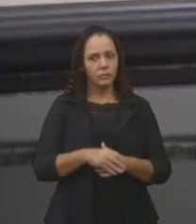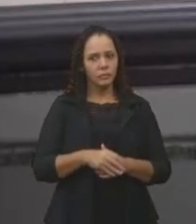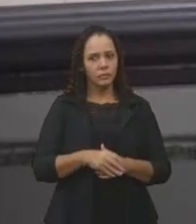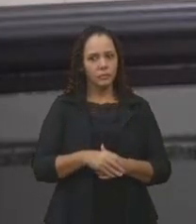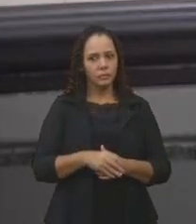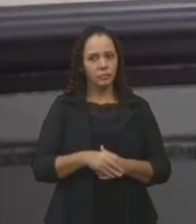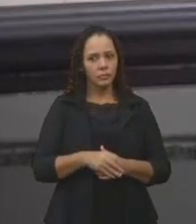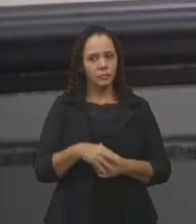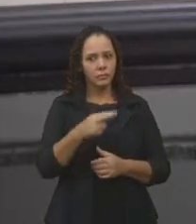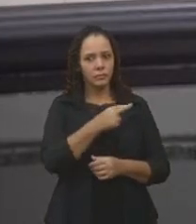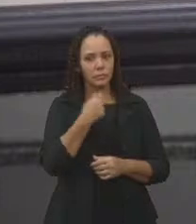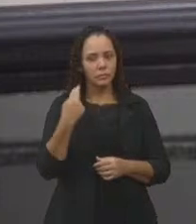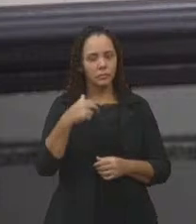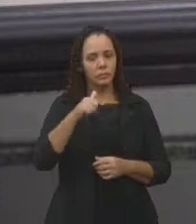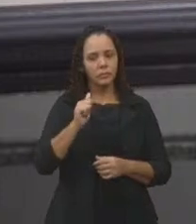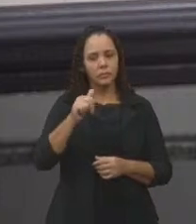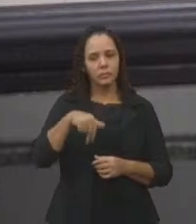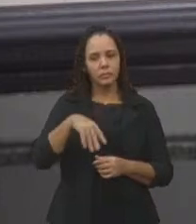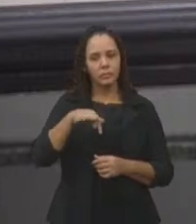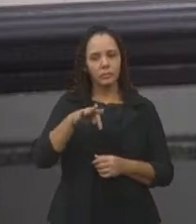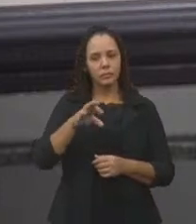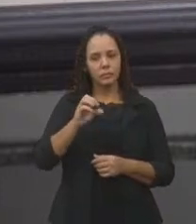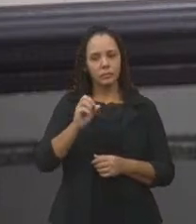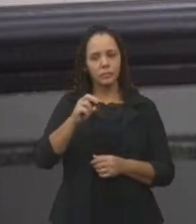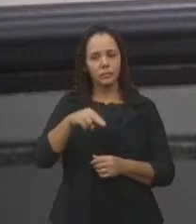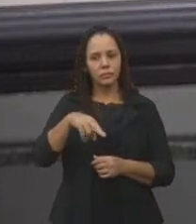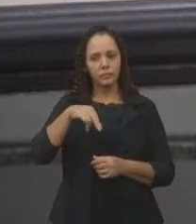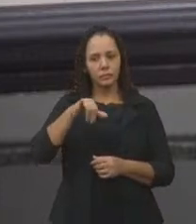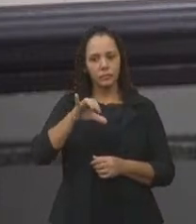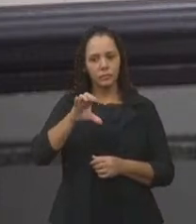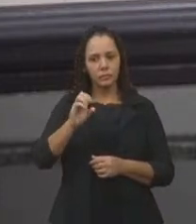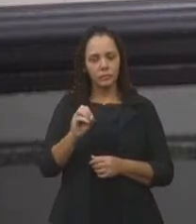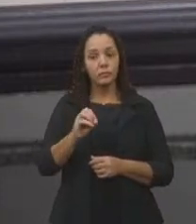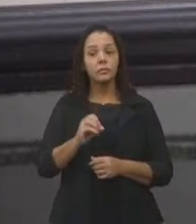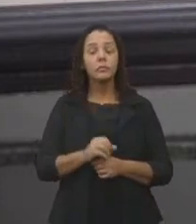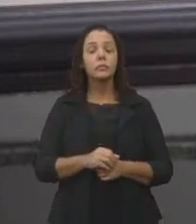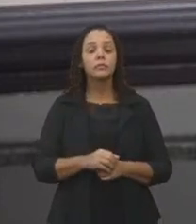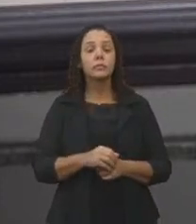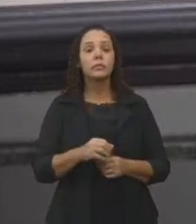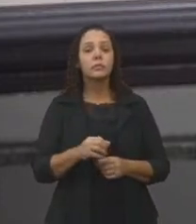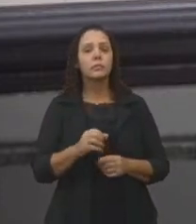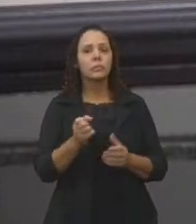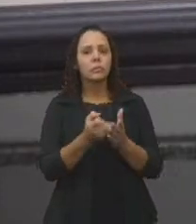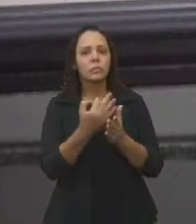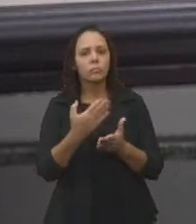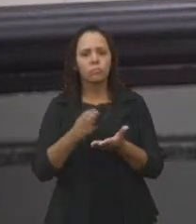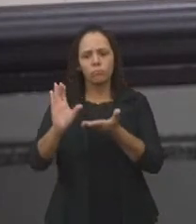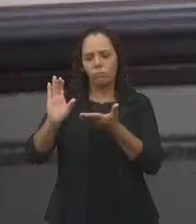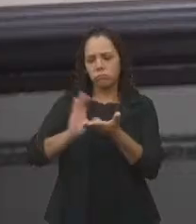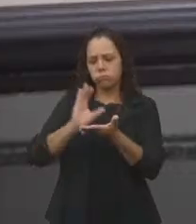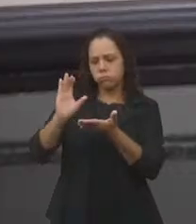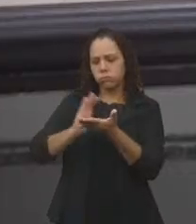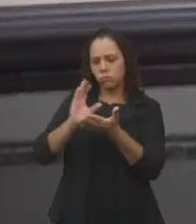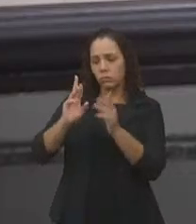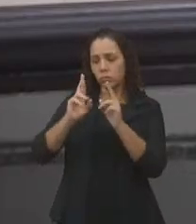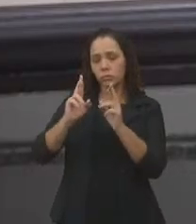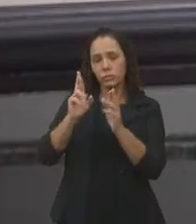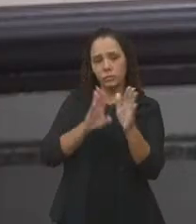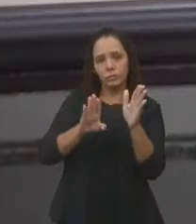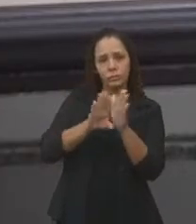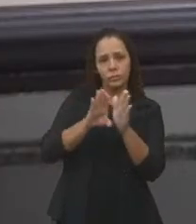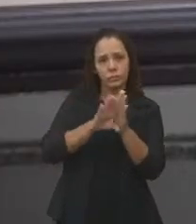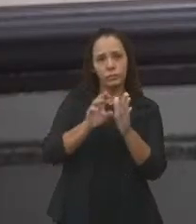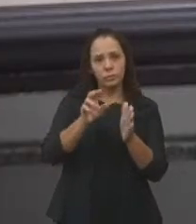Antônio Donizete Pereira, certo? Então, com tantas verbas que está previsto para vir para Jacareí,